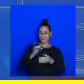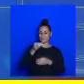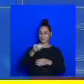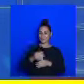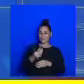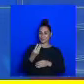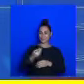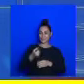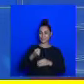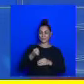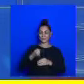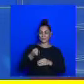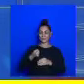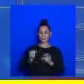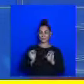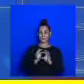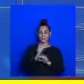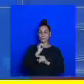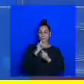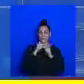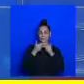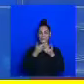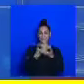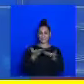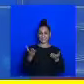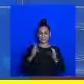3 acertos na Time Mania. Boa sorte.